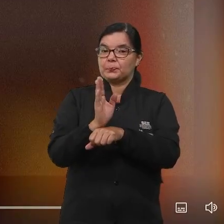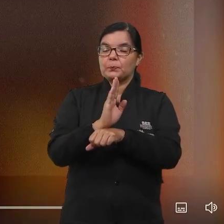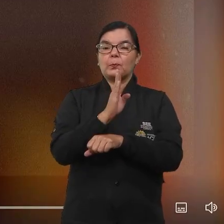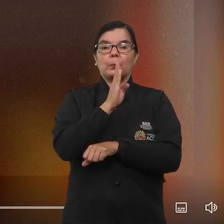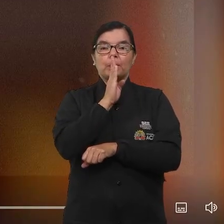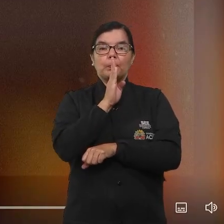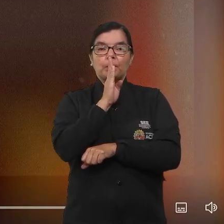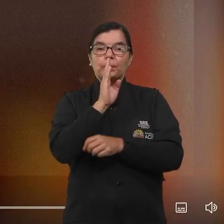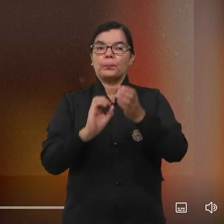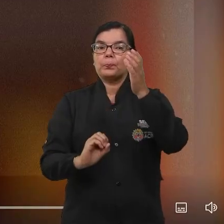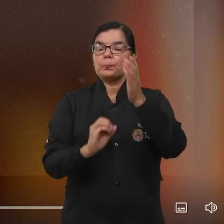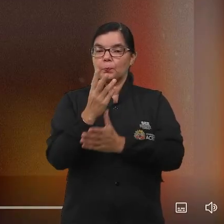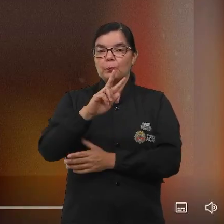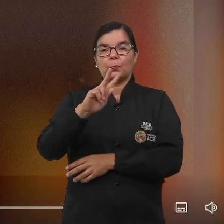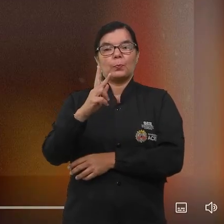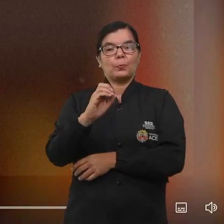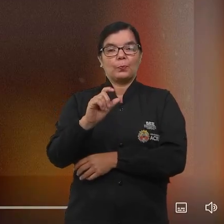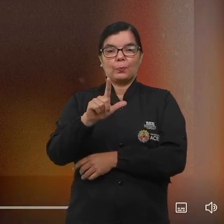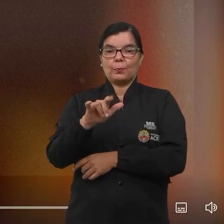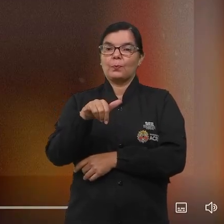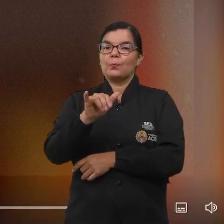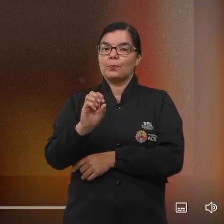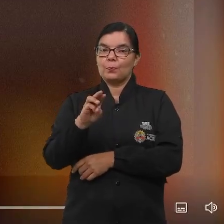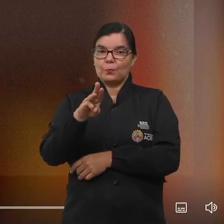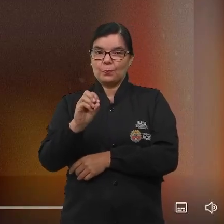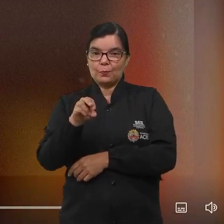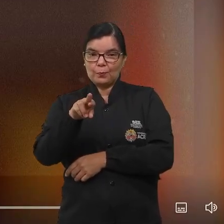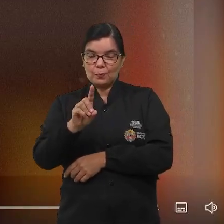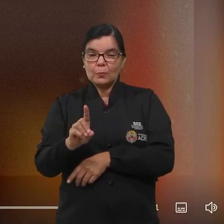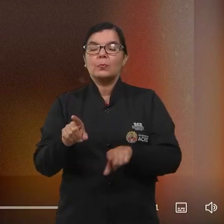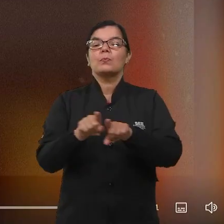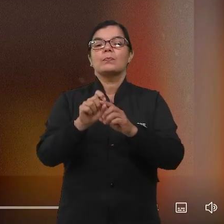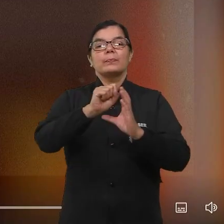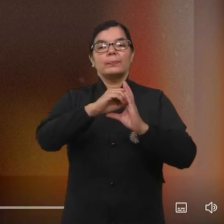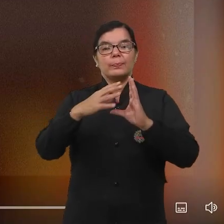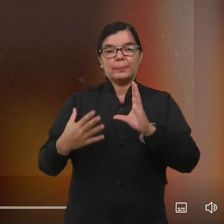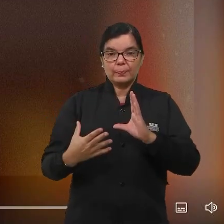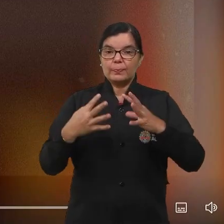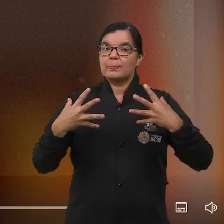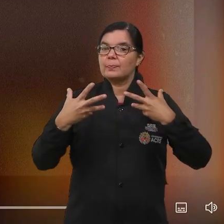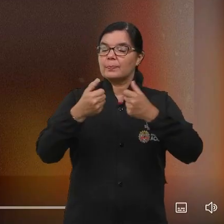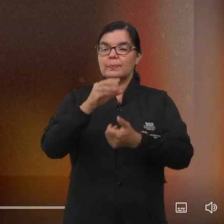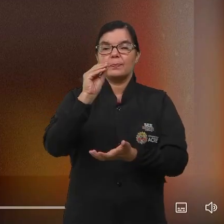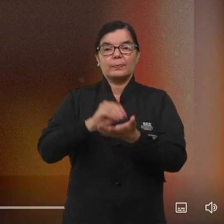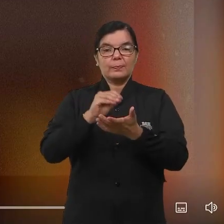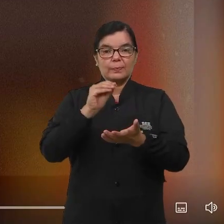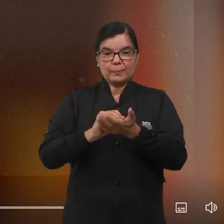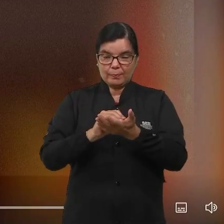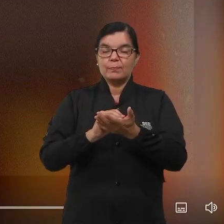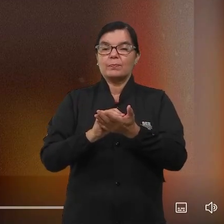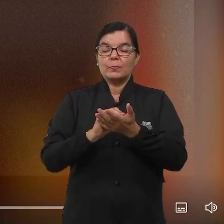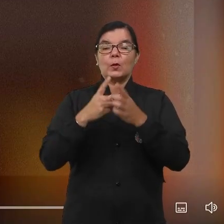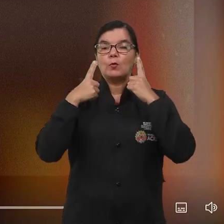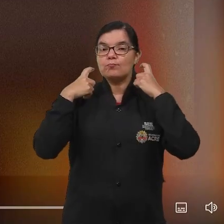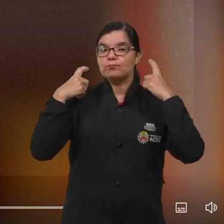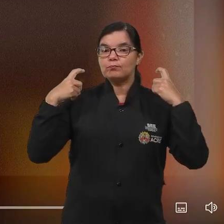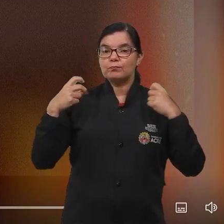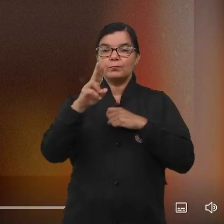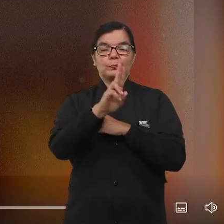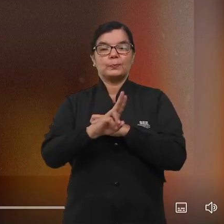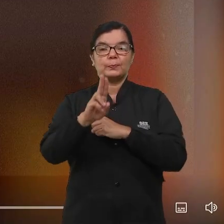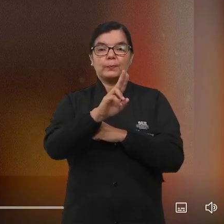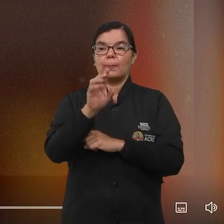mudo e o nascimento de Hollywood, ele foi caracterizado pela total ausência de diálogos sonoros,